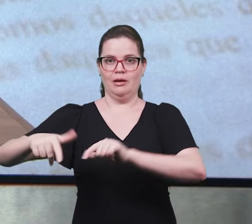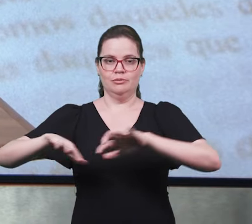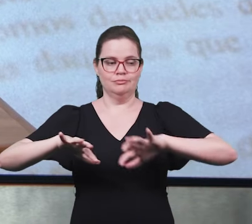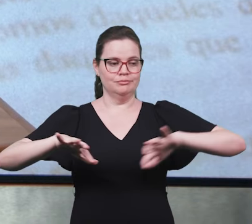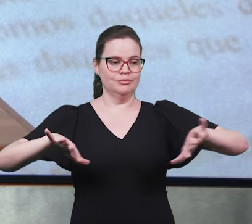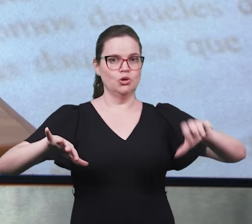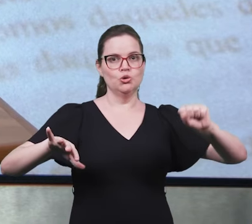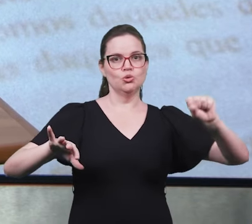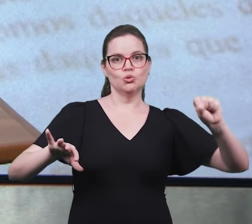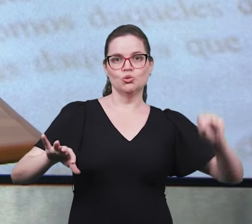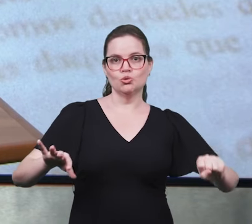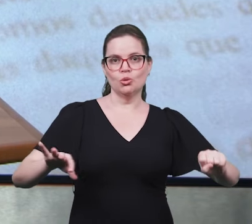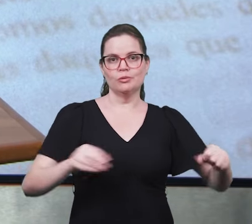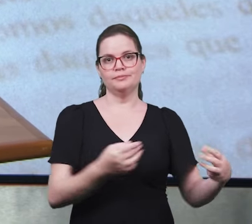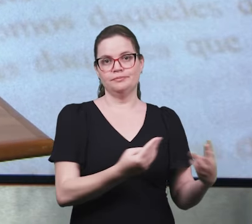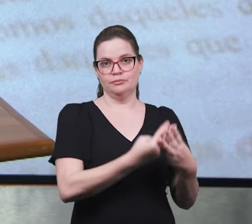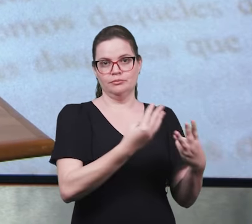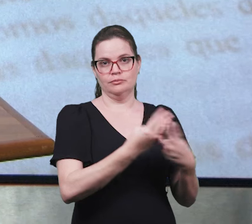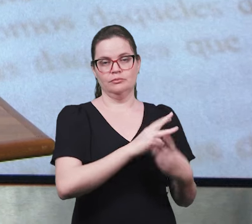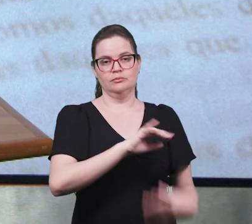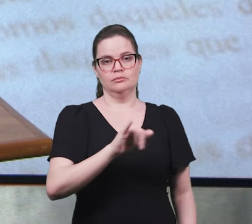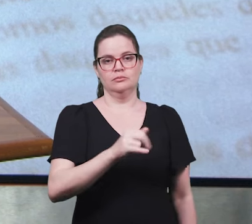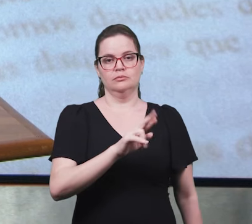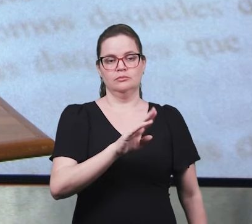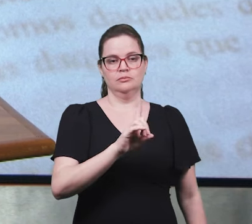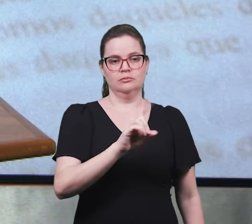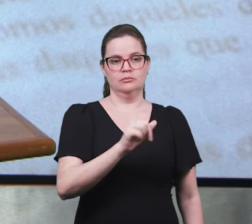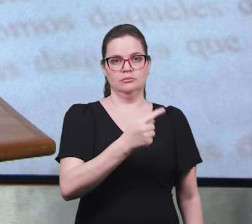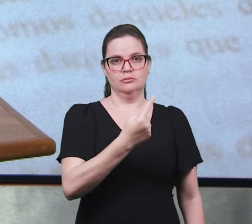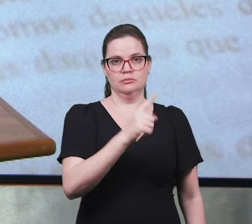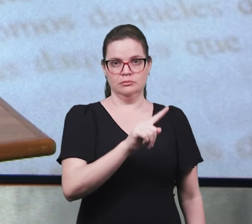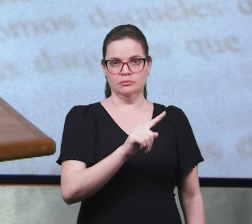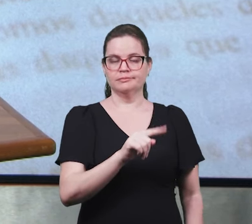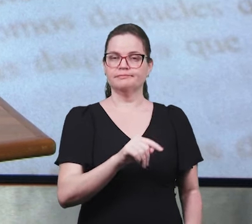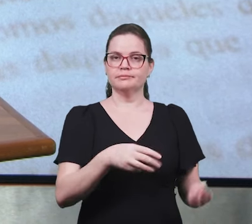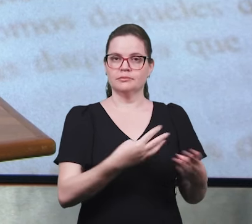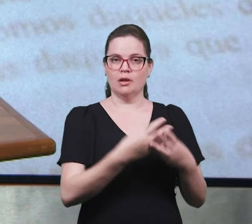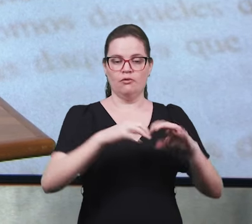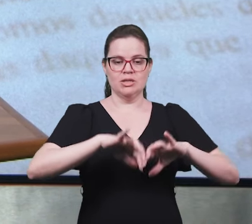do sul, que passou a ser chamado de Judá.